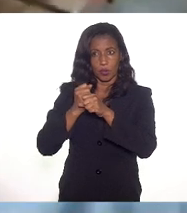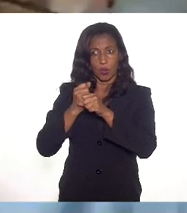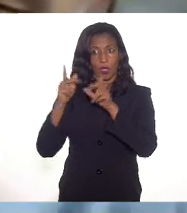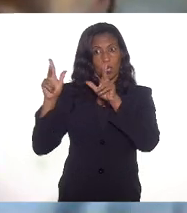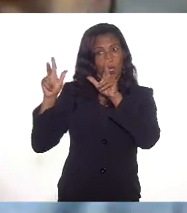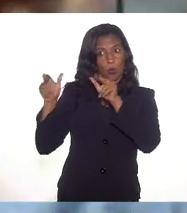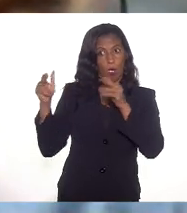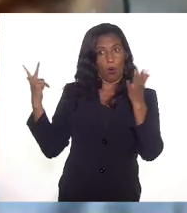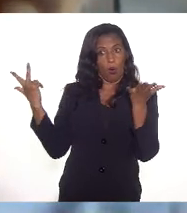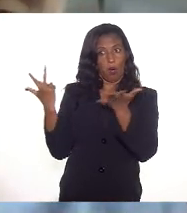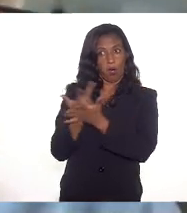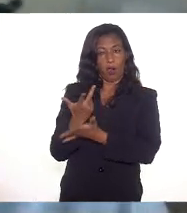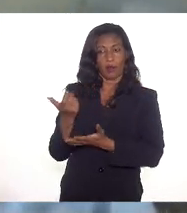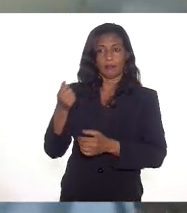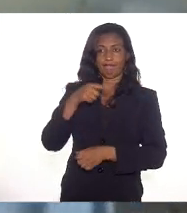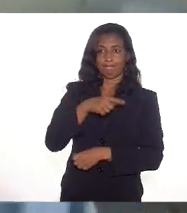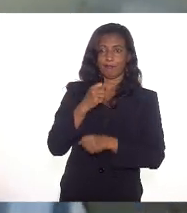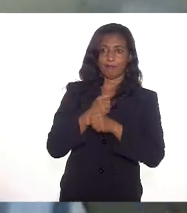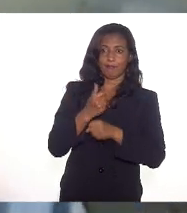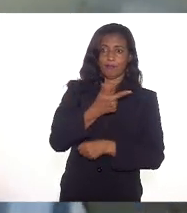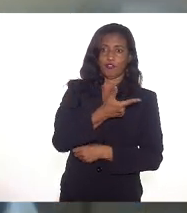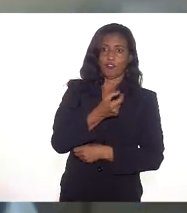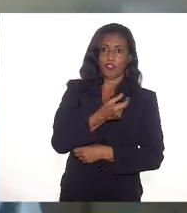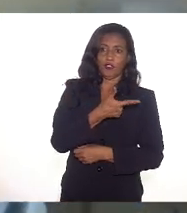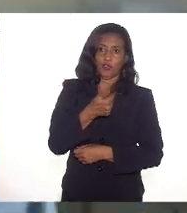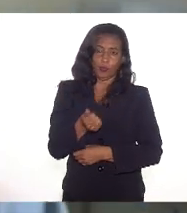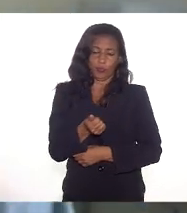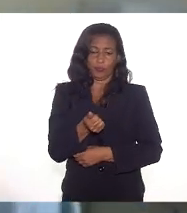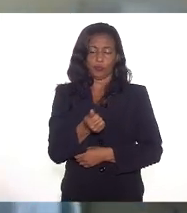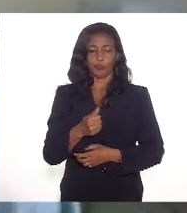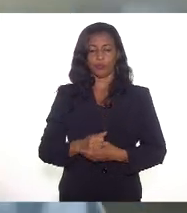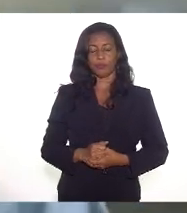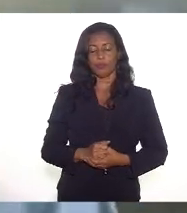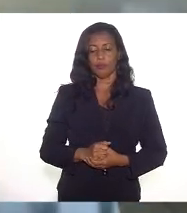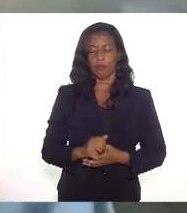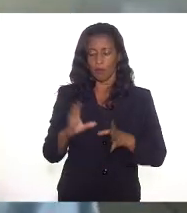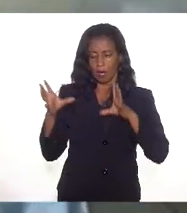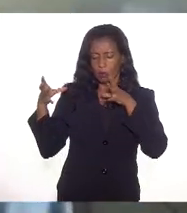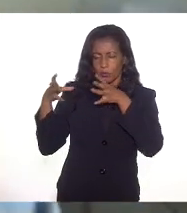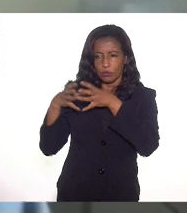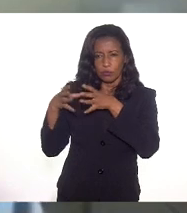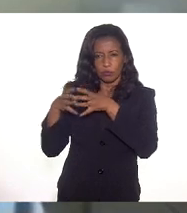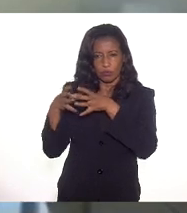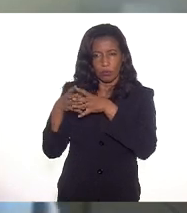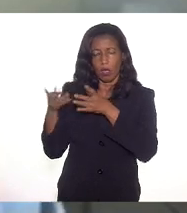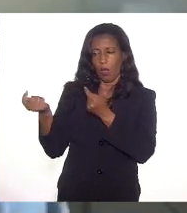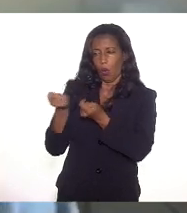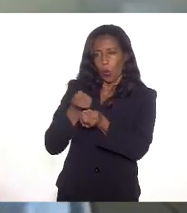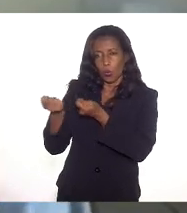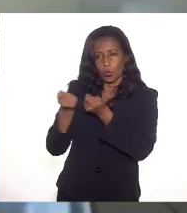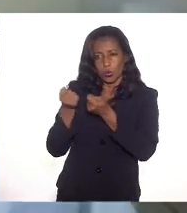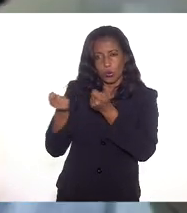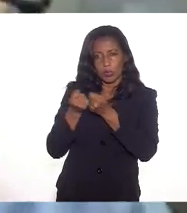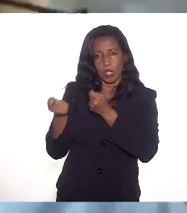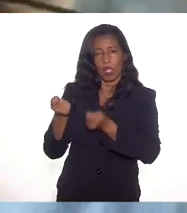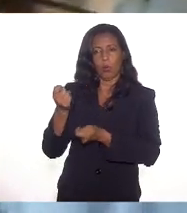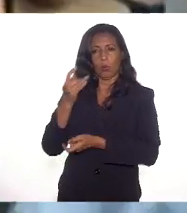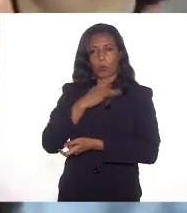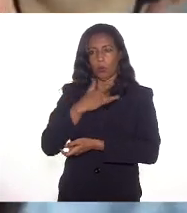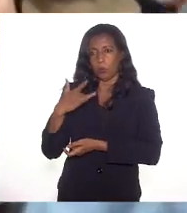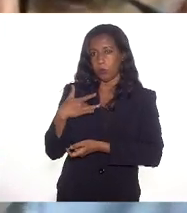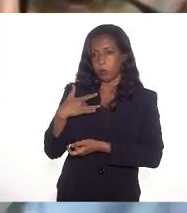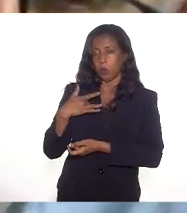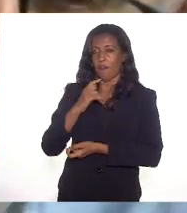de 2021. A conjuntura institucional, a econômica, a sanitária,